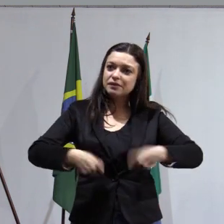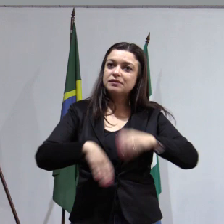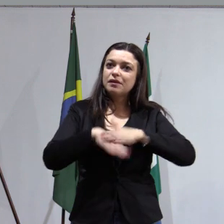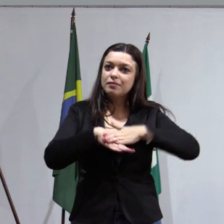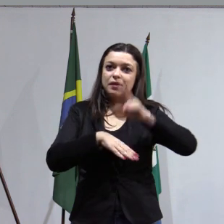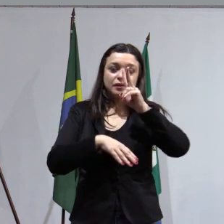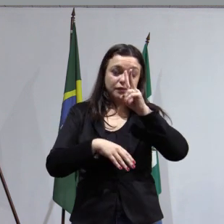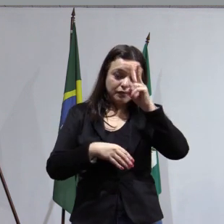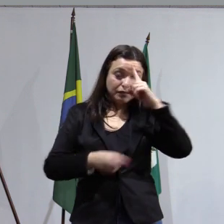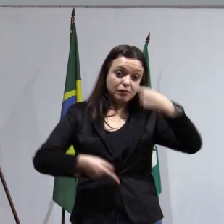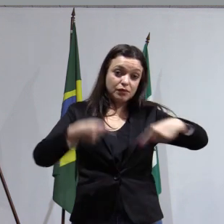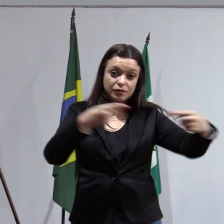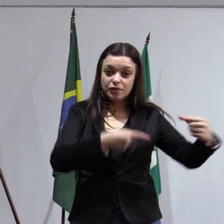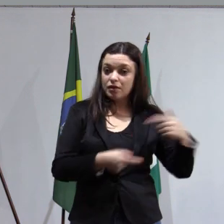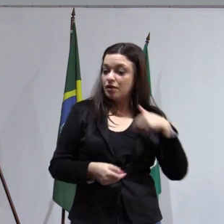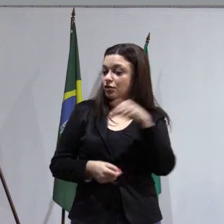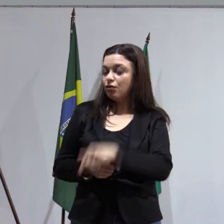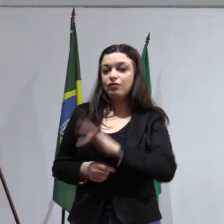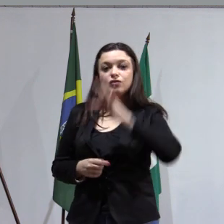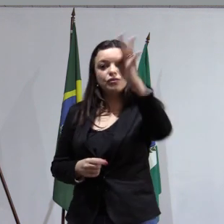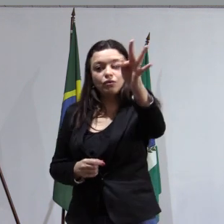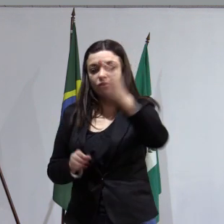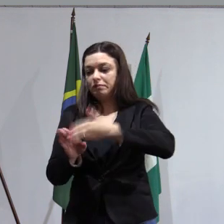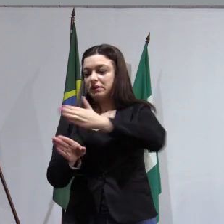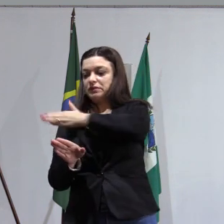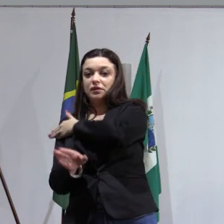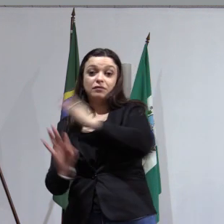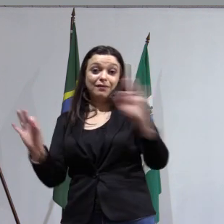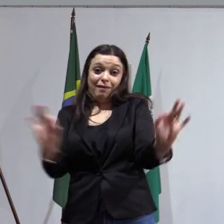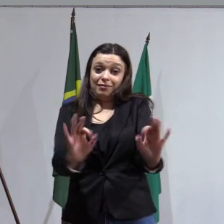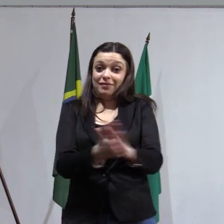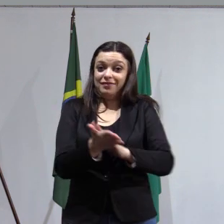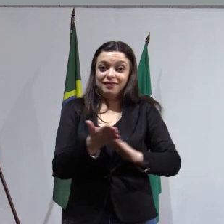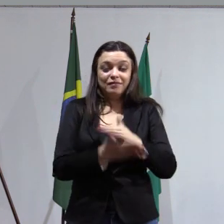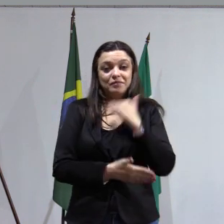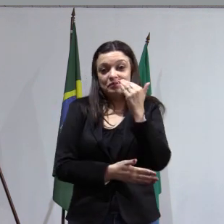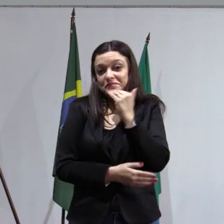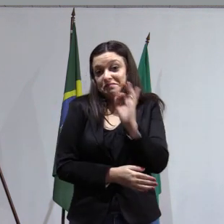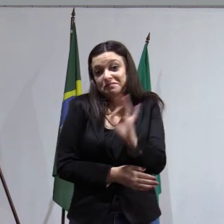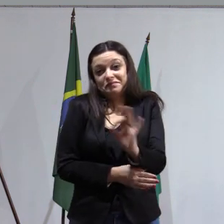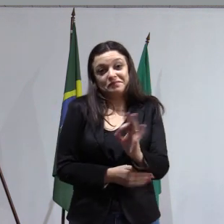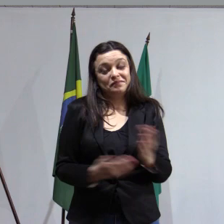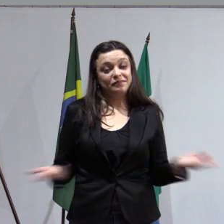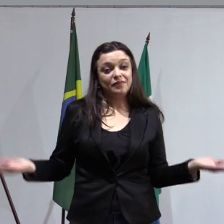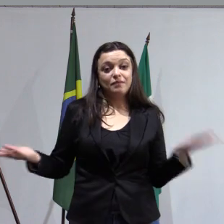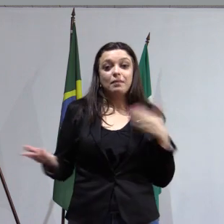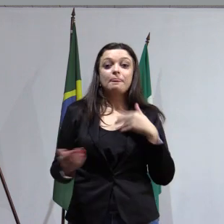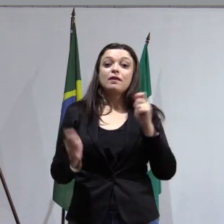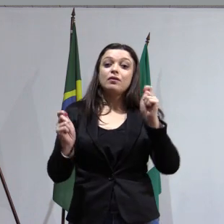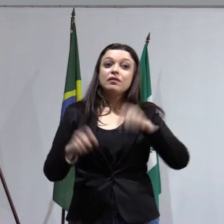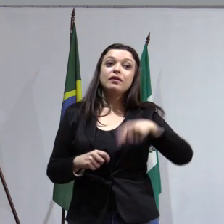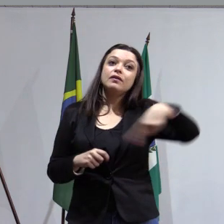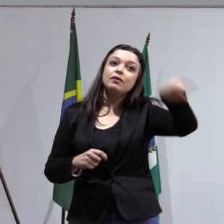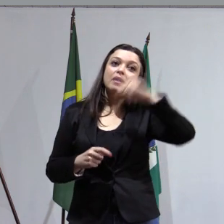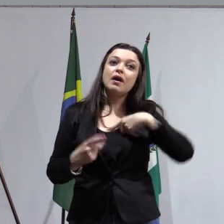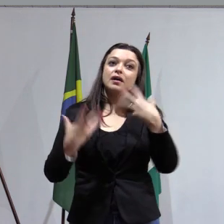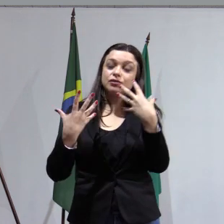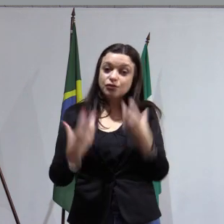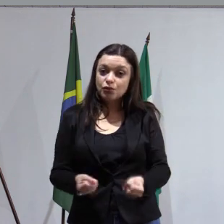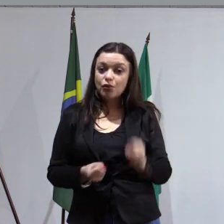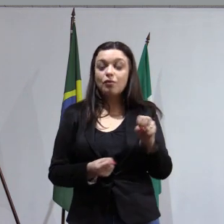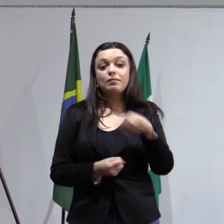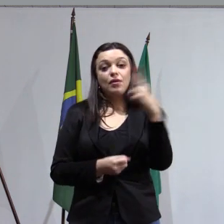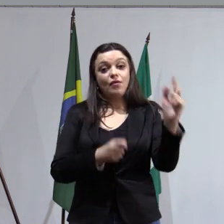eu não vi no futuro, se no presente, se no passado. Eu não vi em lugar nenhum isso. Ou a gente assume e faz isso.